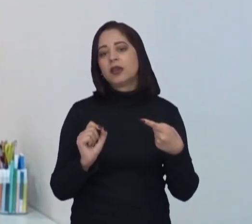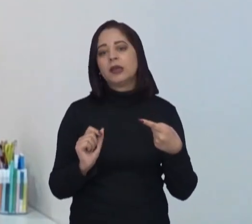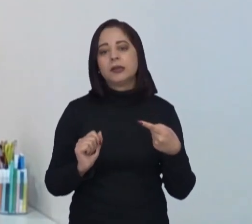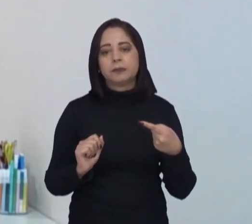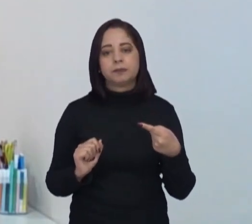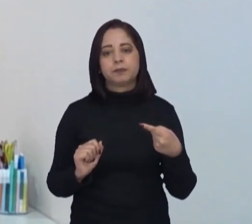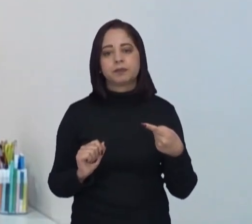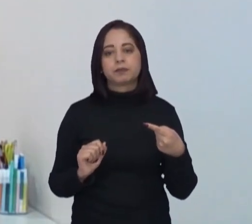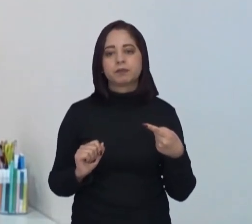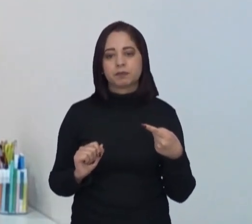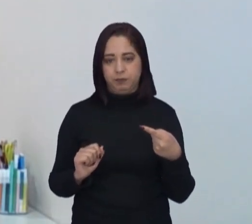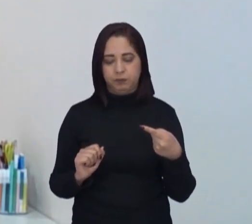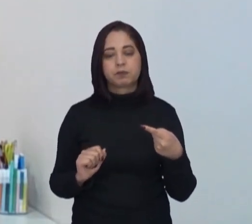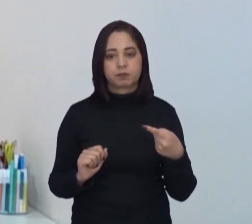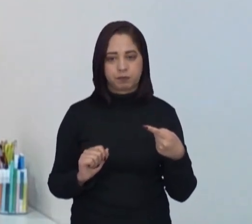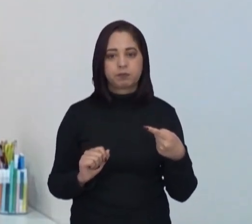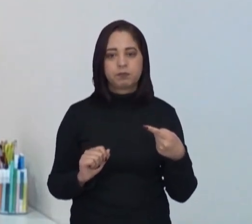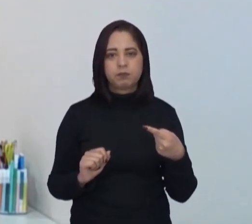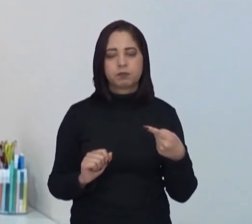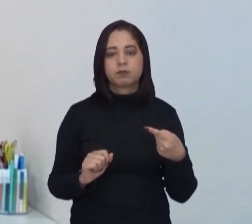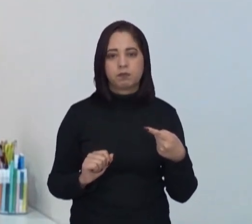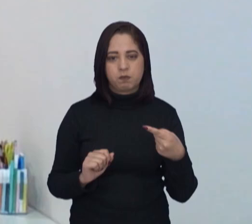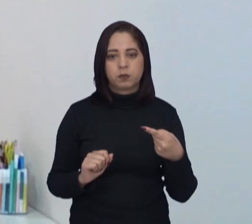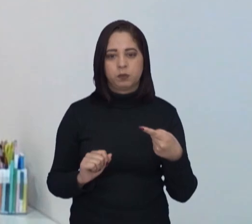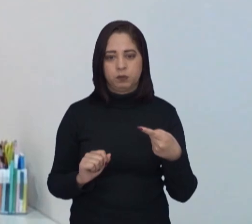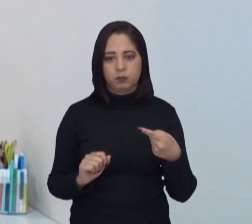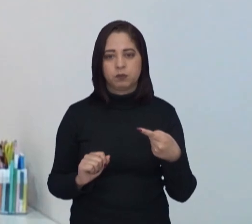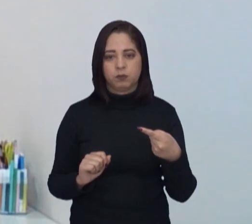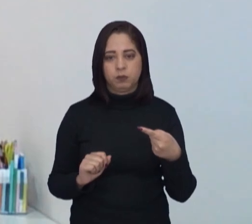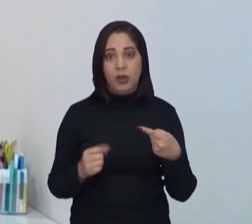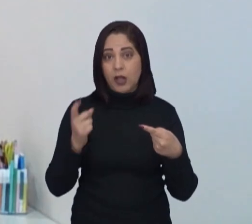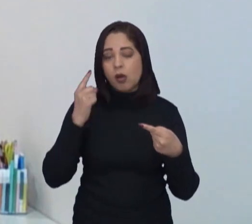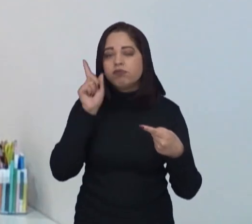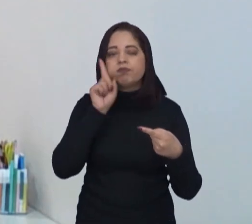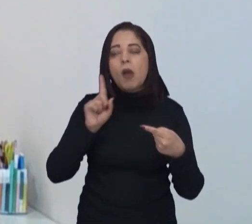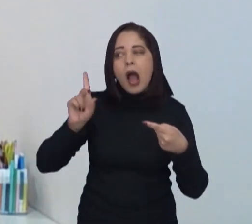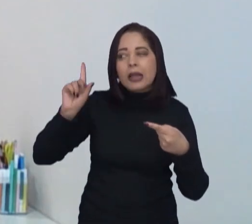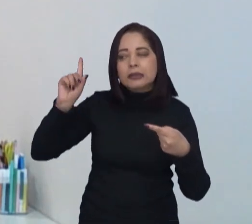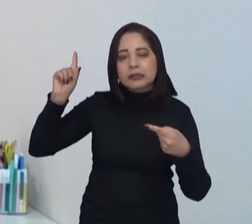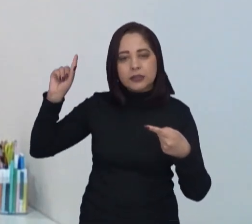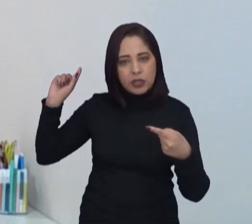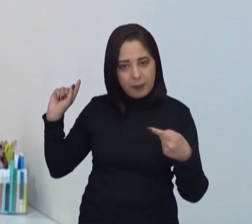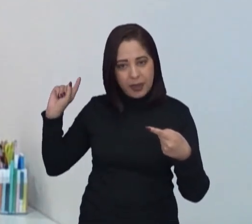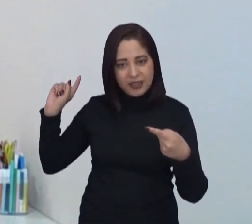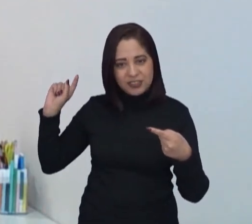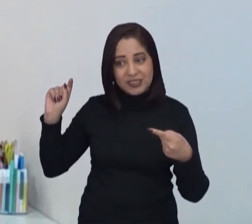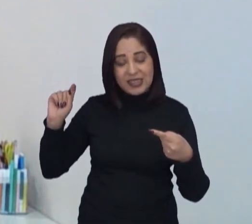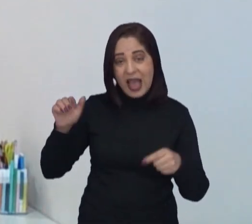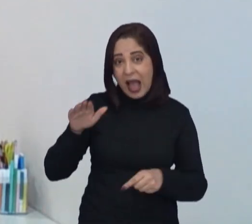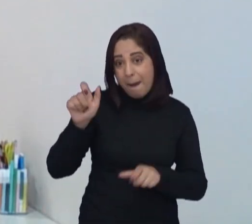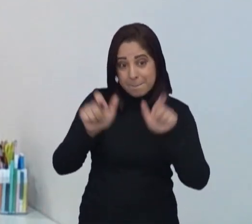que é até algo que foi pontuado no início, né? De que antigamente esses